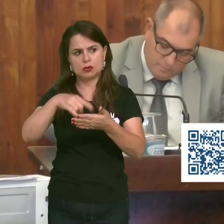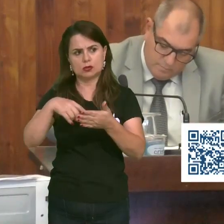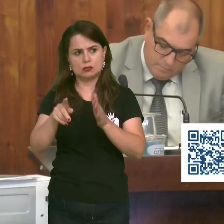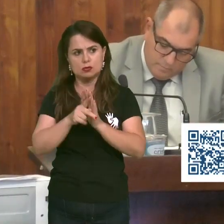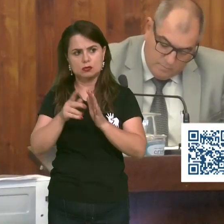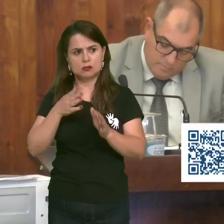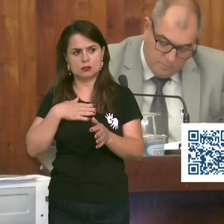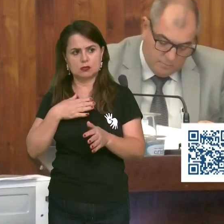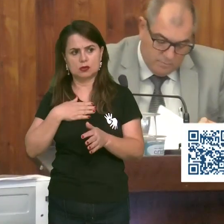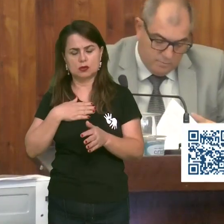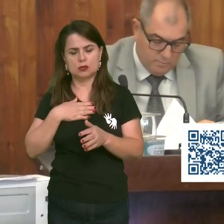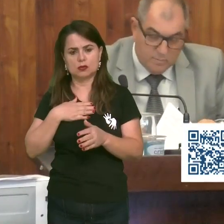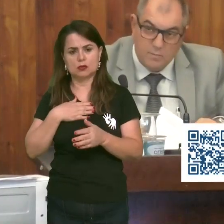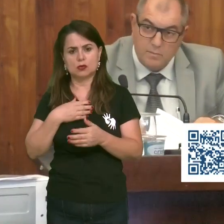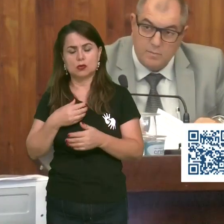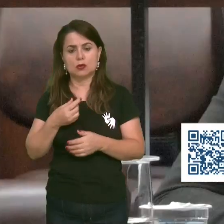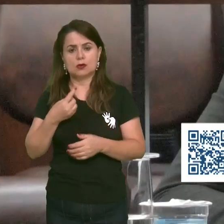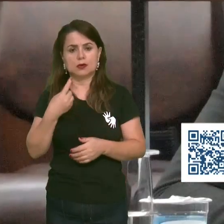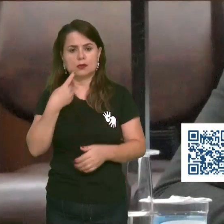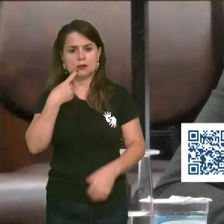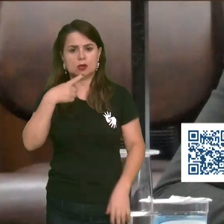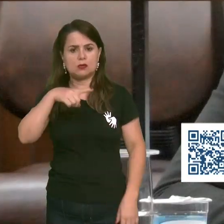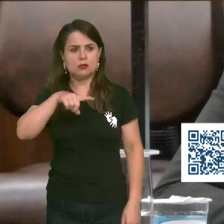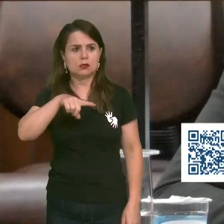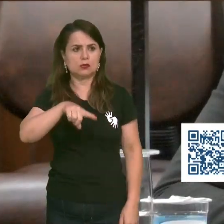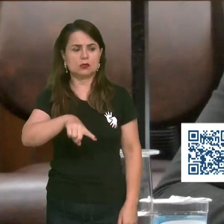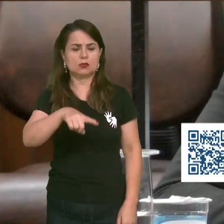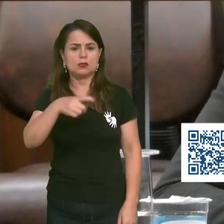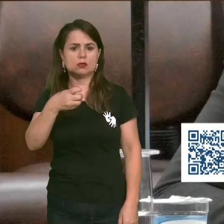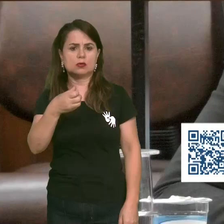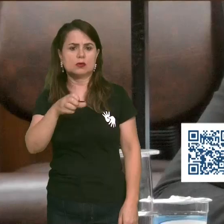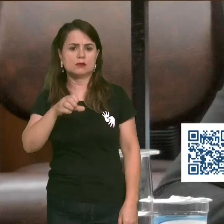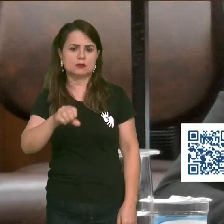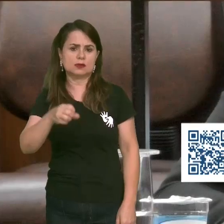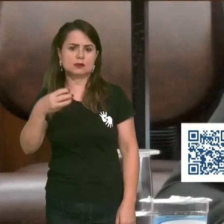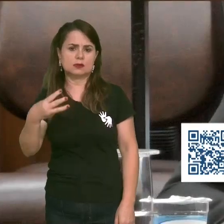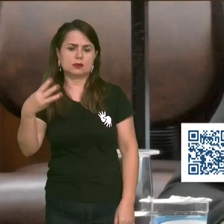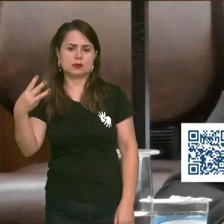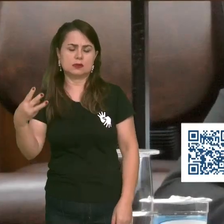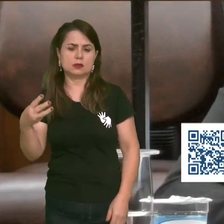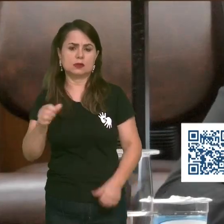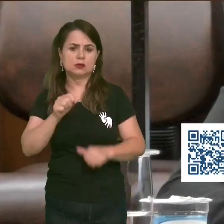pelo requerimento 1934 da página 21